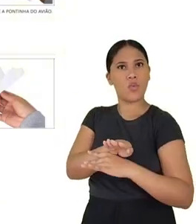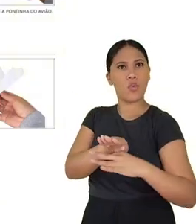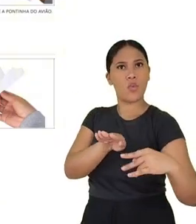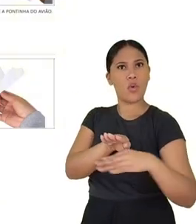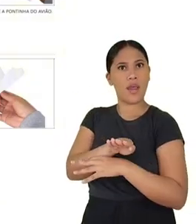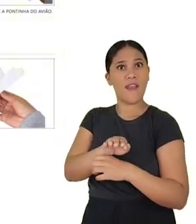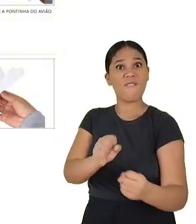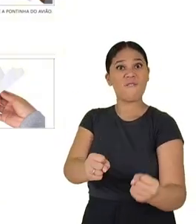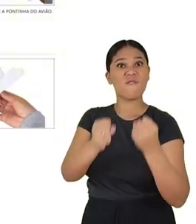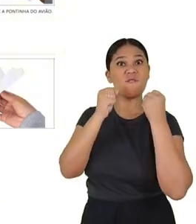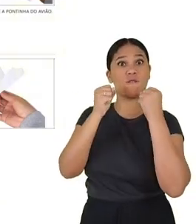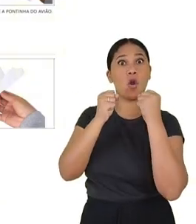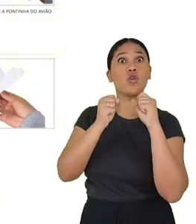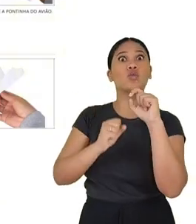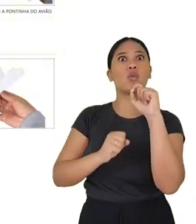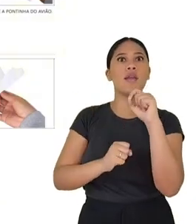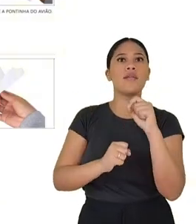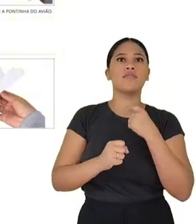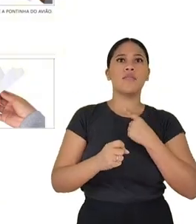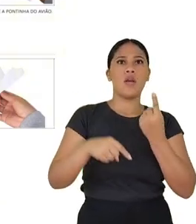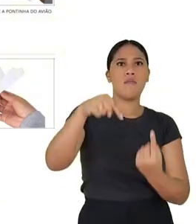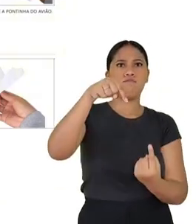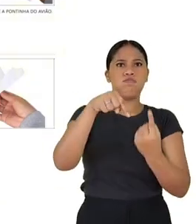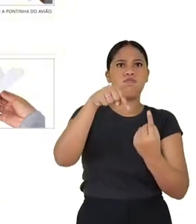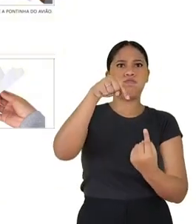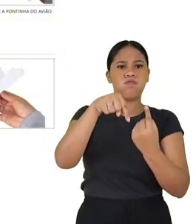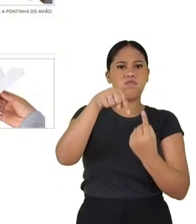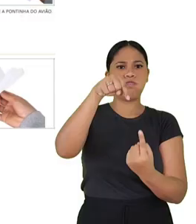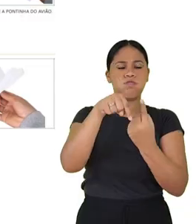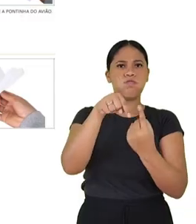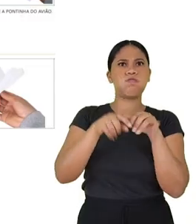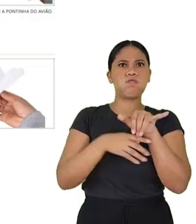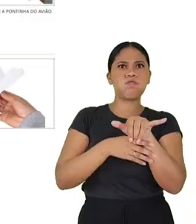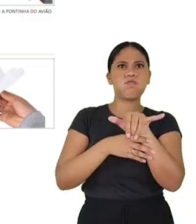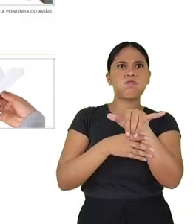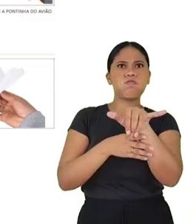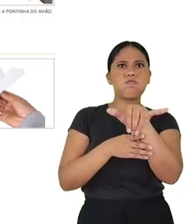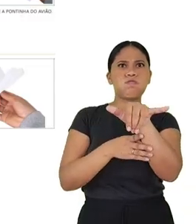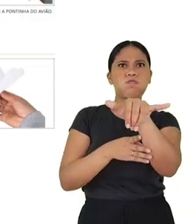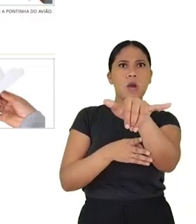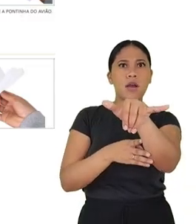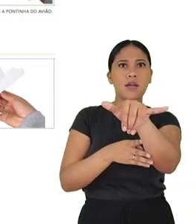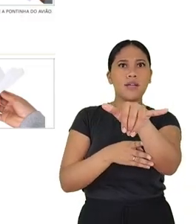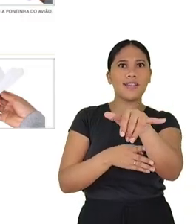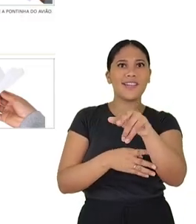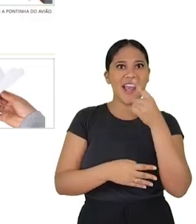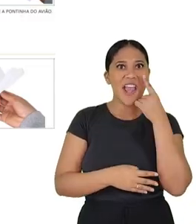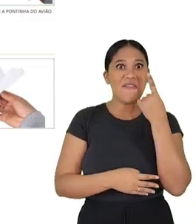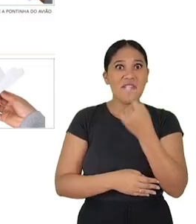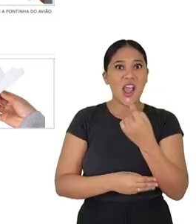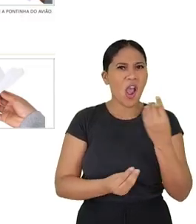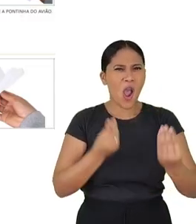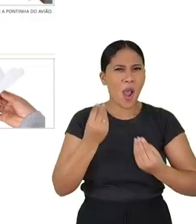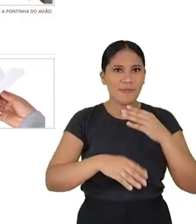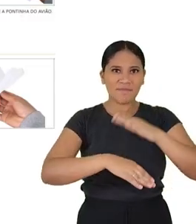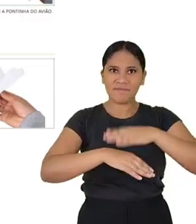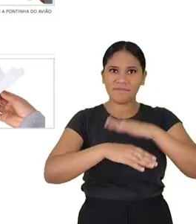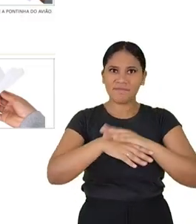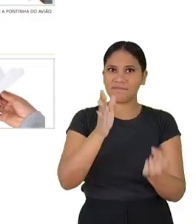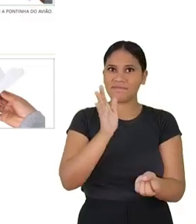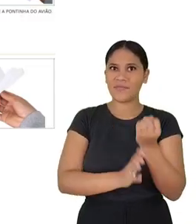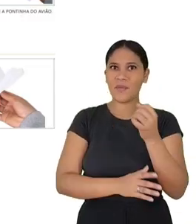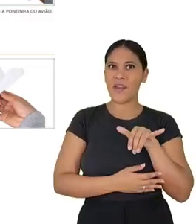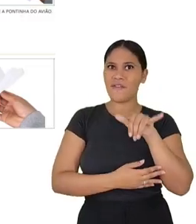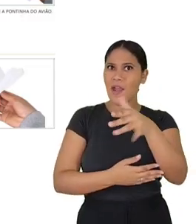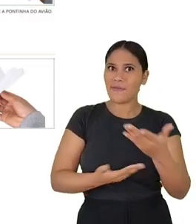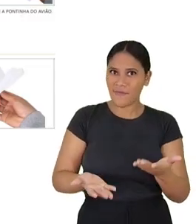por cima e por baixo das asas. Essa diferença gera uma força ascendente que mantém o avião no ar. Que tal observar